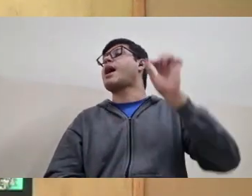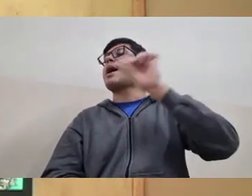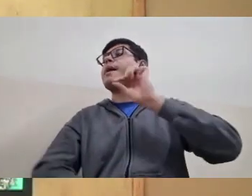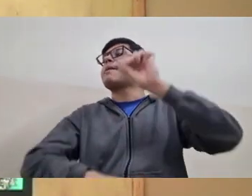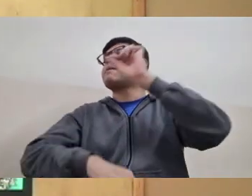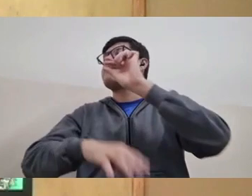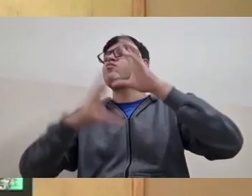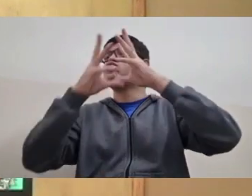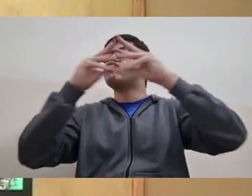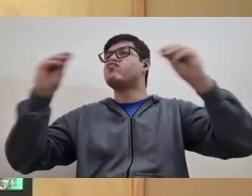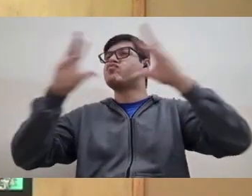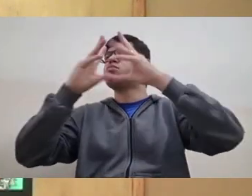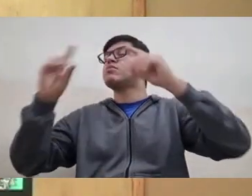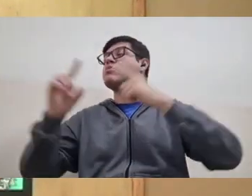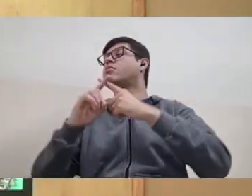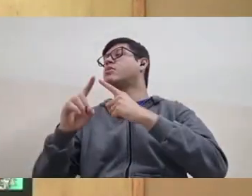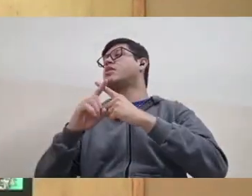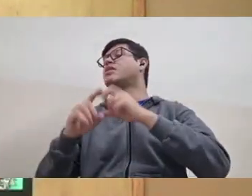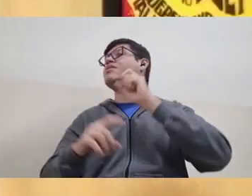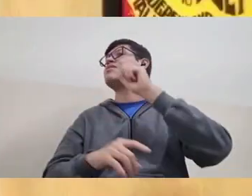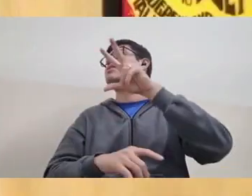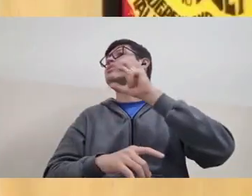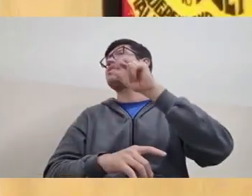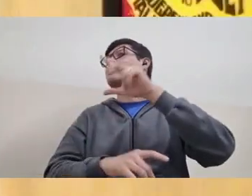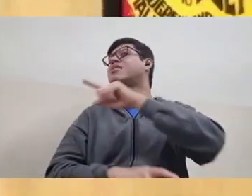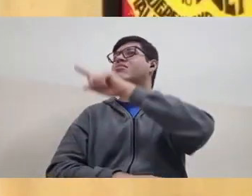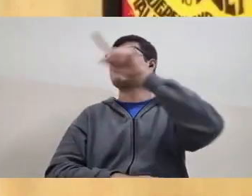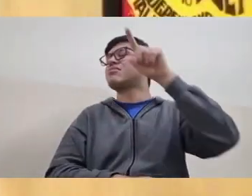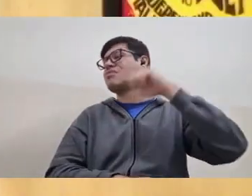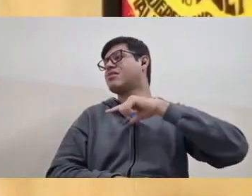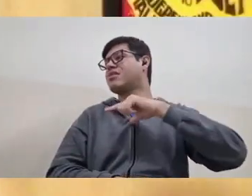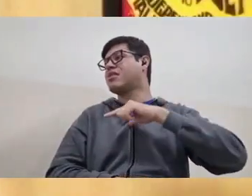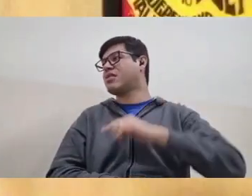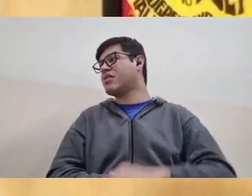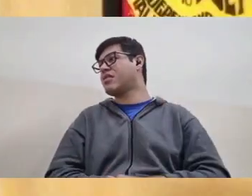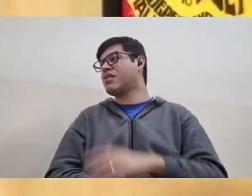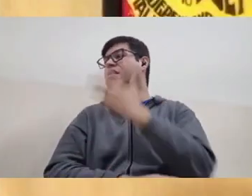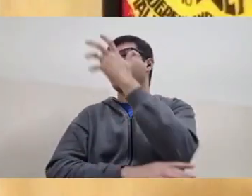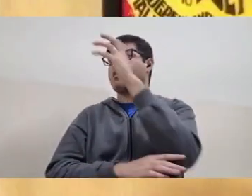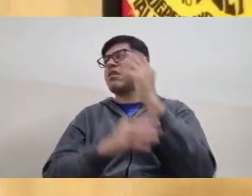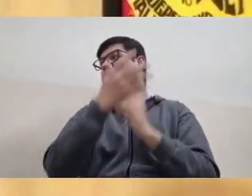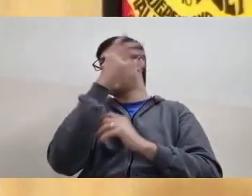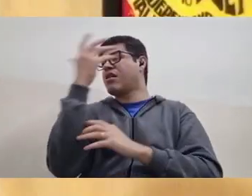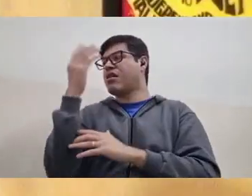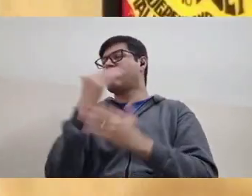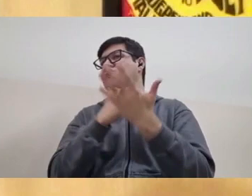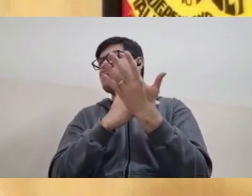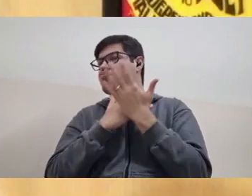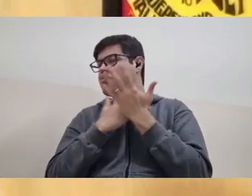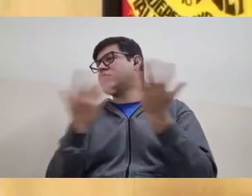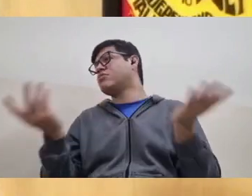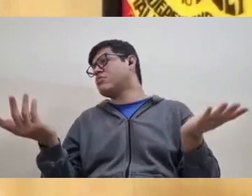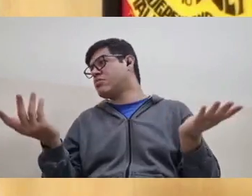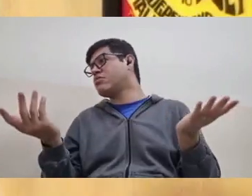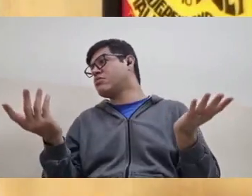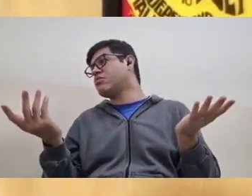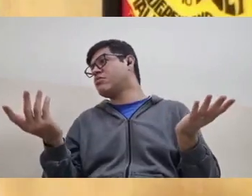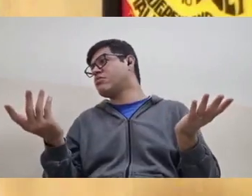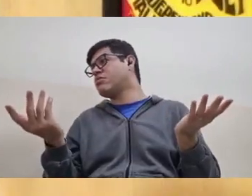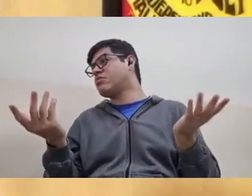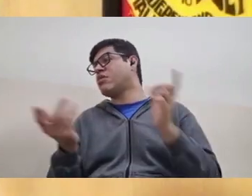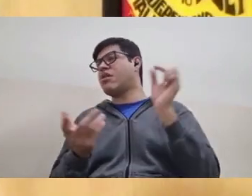Herbicida, vai de maneira geral, até com avião o pessoal aplica. Isso é questão do meio ambiente, que as abelhas nos ajudam muito, né?